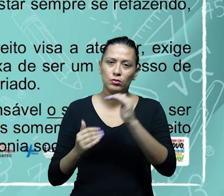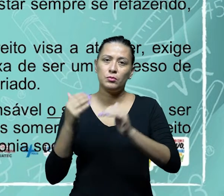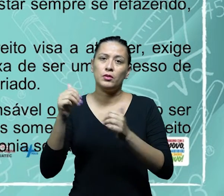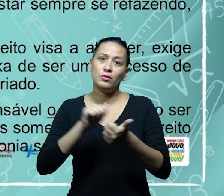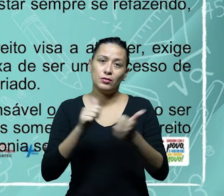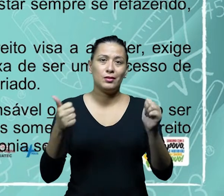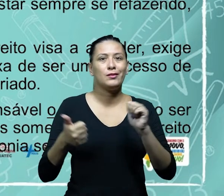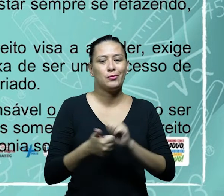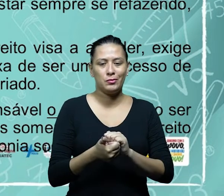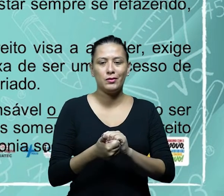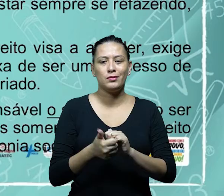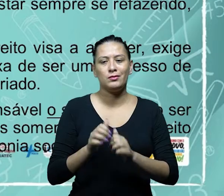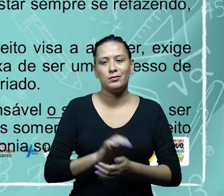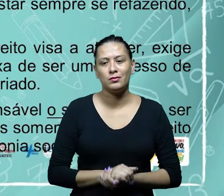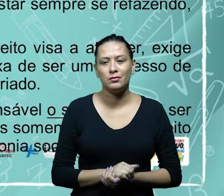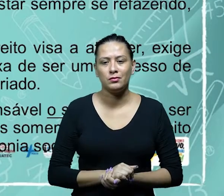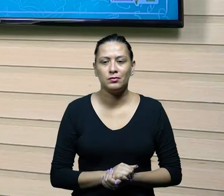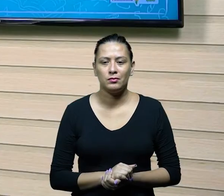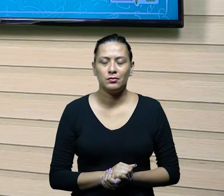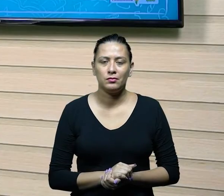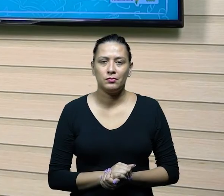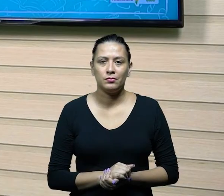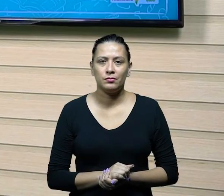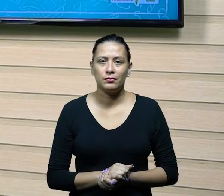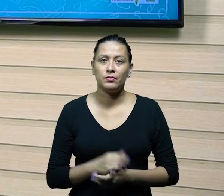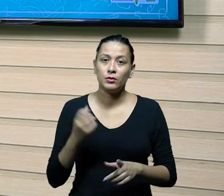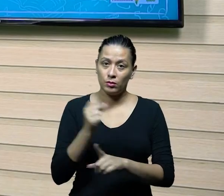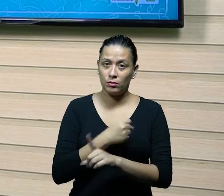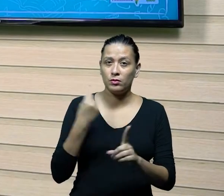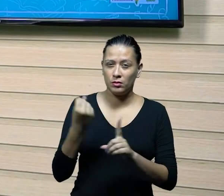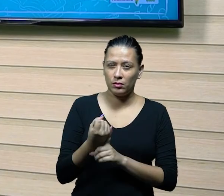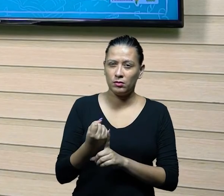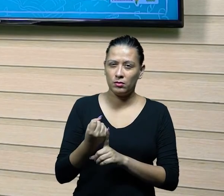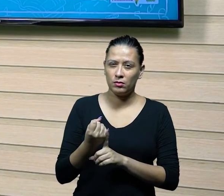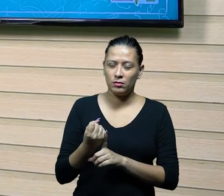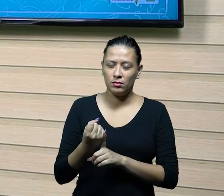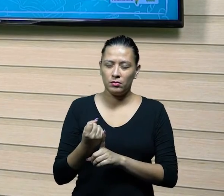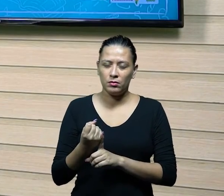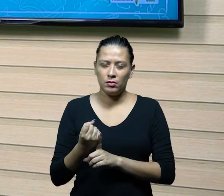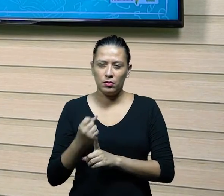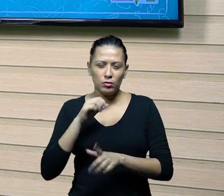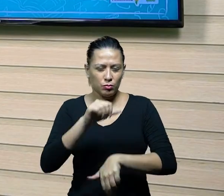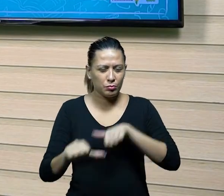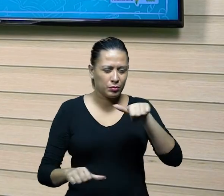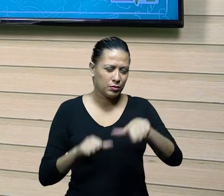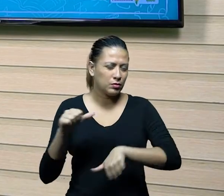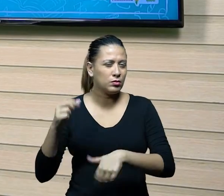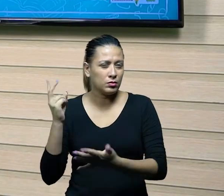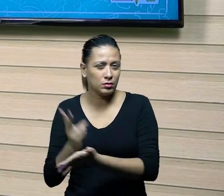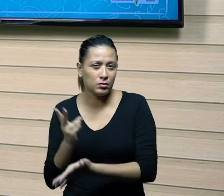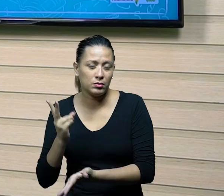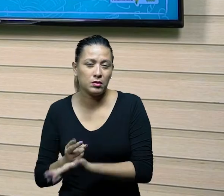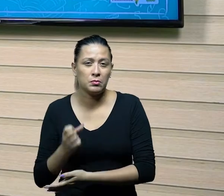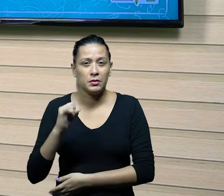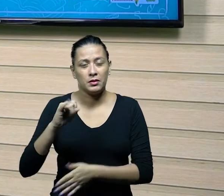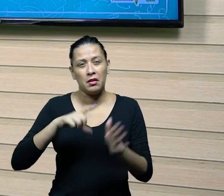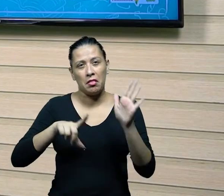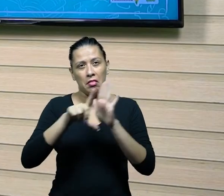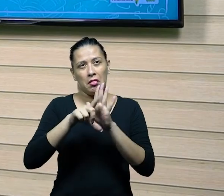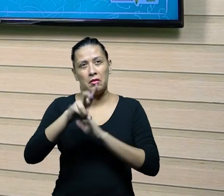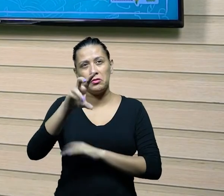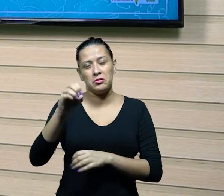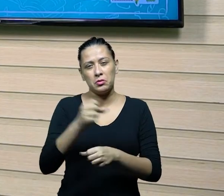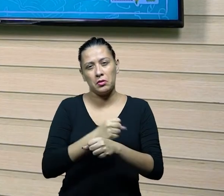função para a qual foi criado a sociedade ela está em constante movimento se pegarmos leis né